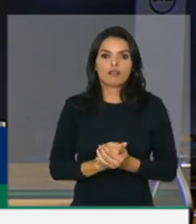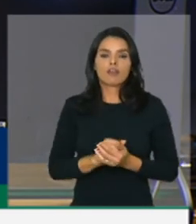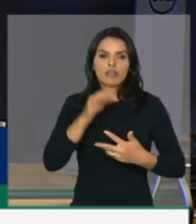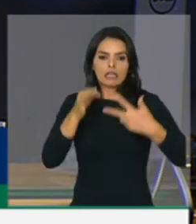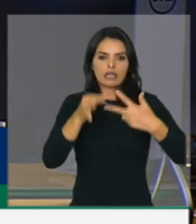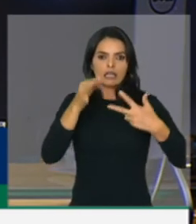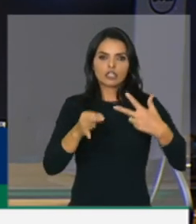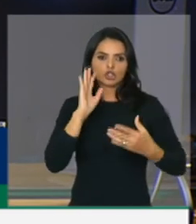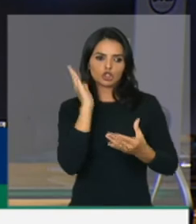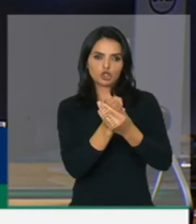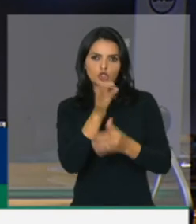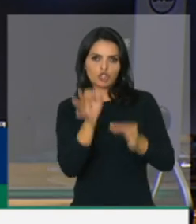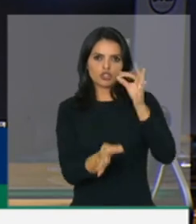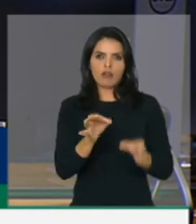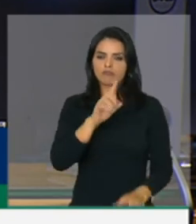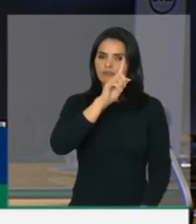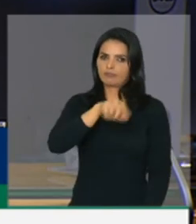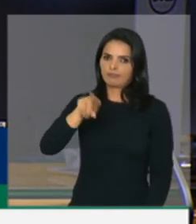decisão judicial.